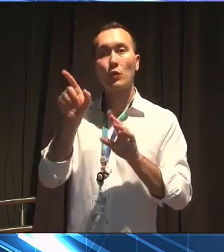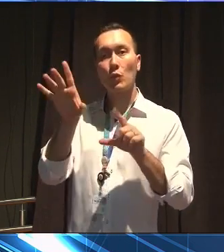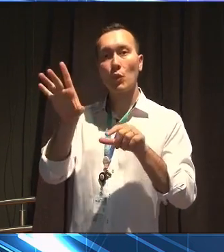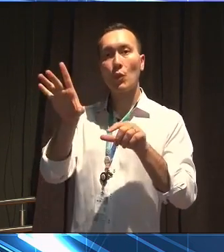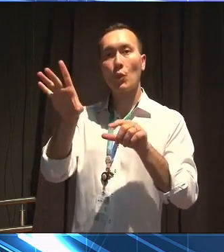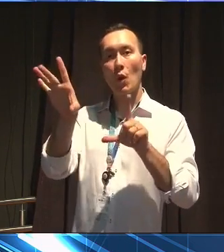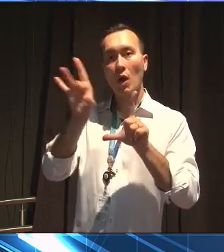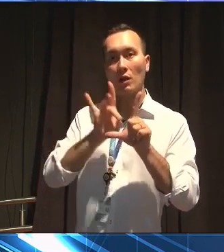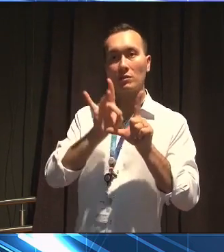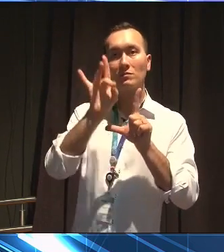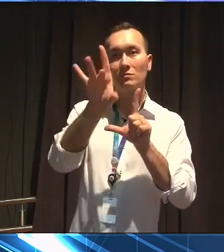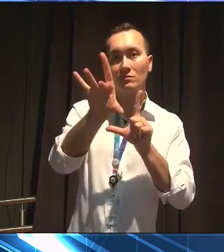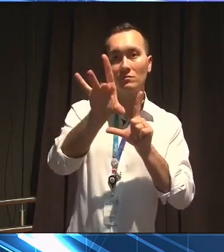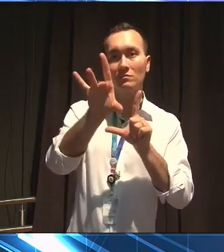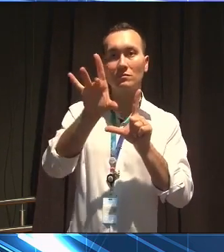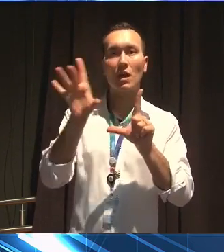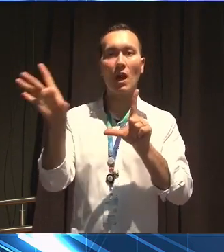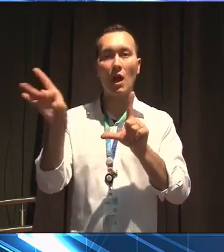Bruno,